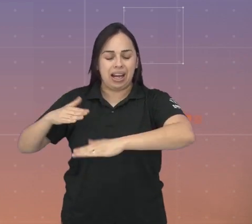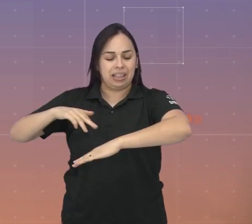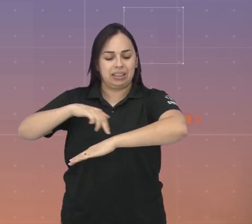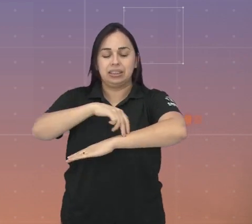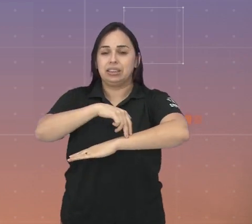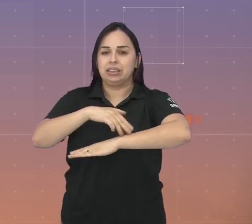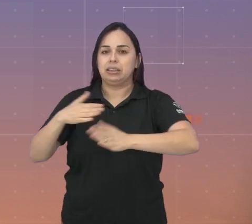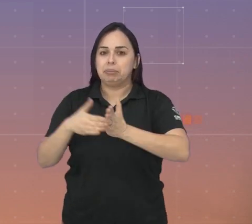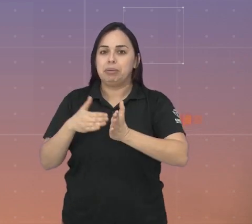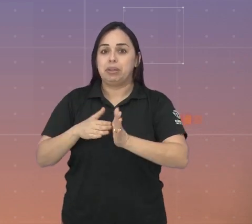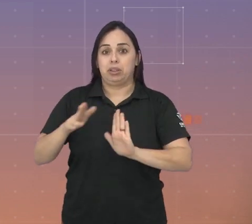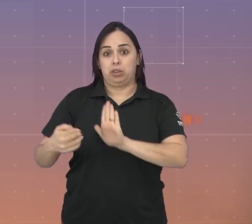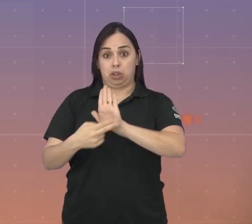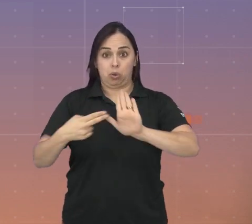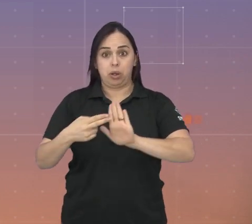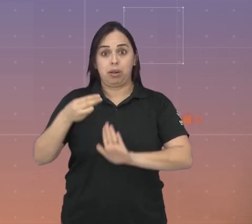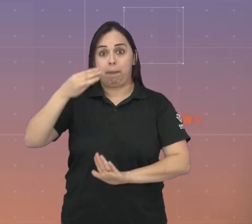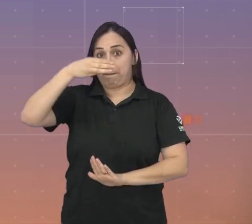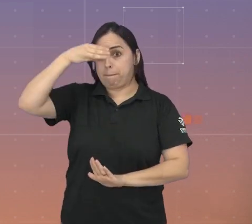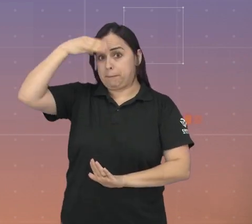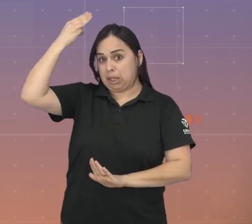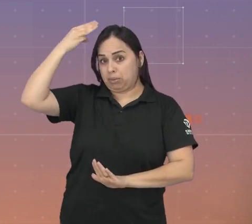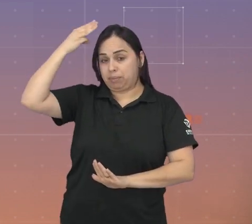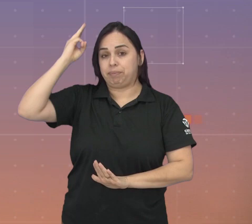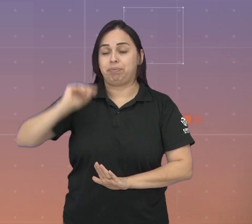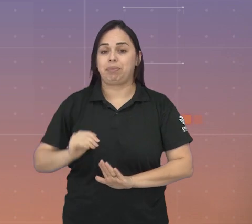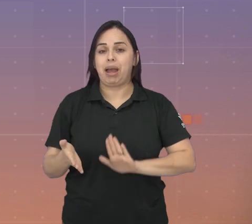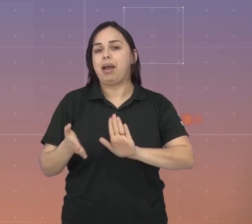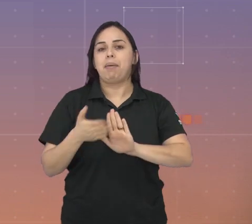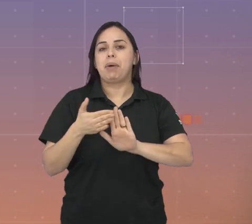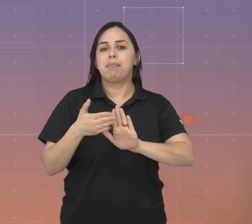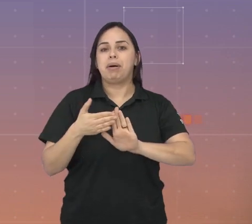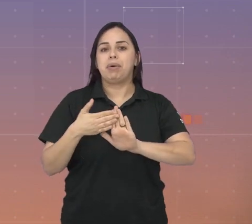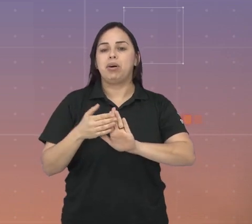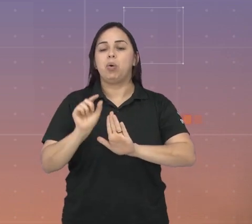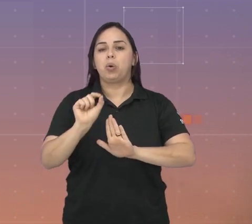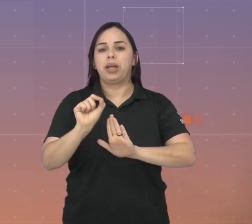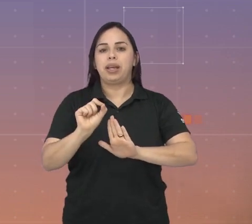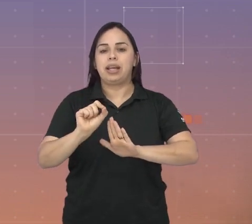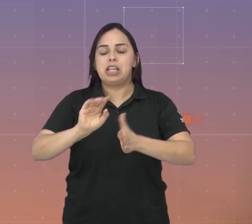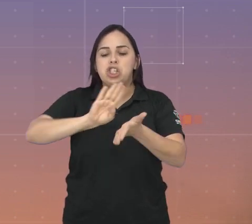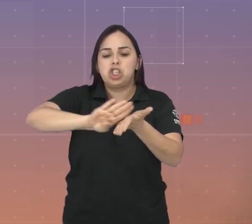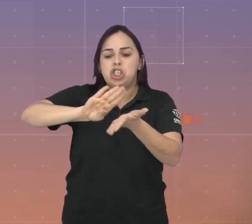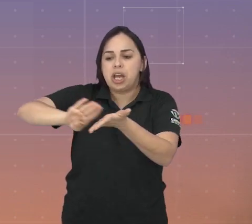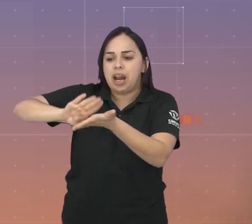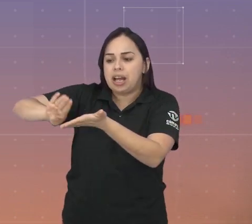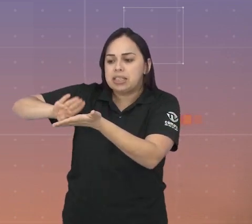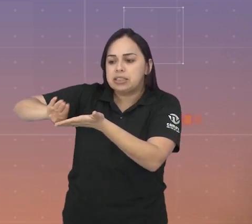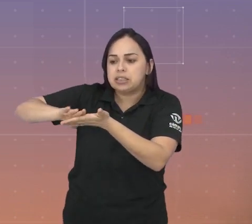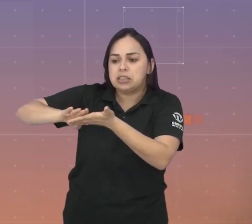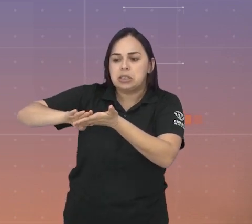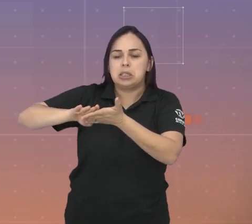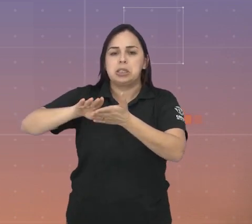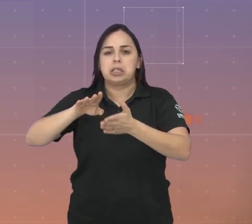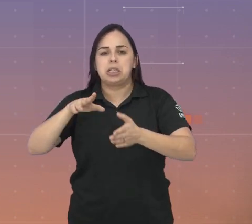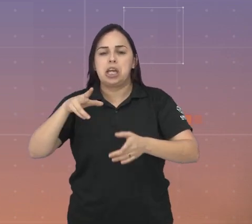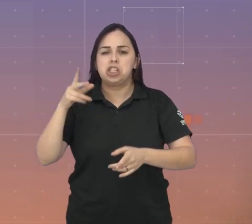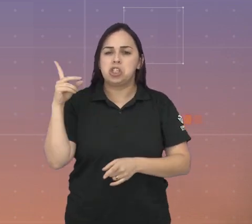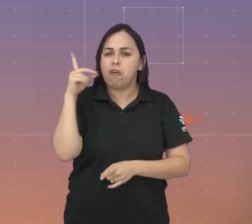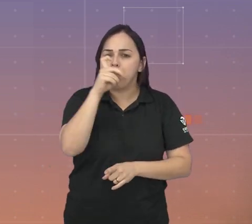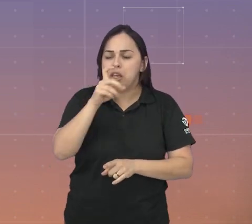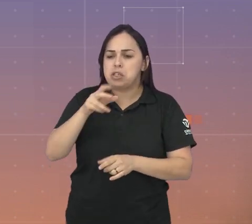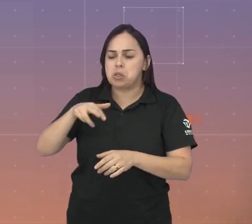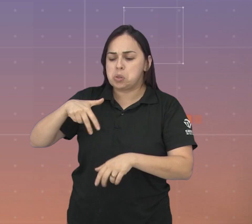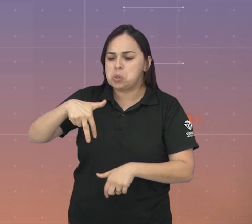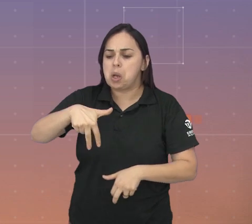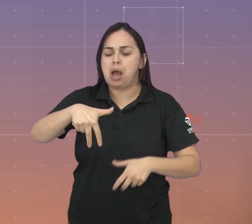deficiência. De autoria do vereador Milton Vieira Filho, o objetivo da pauta é remover as barreiras que impedem ou